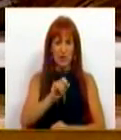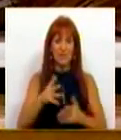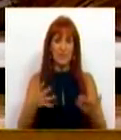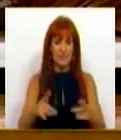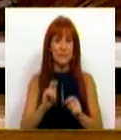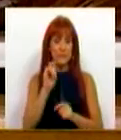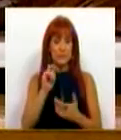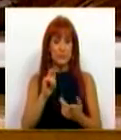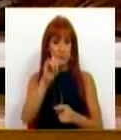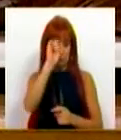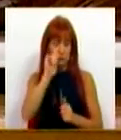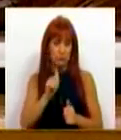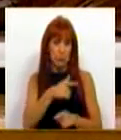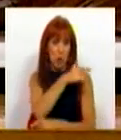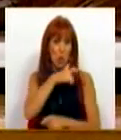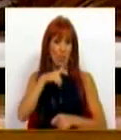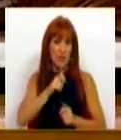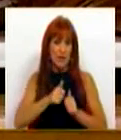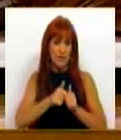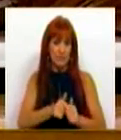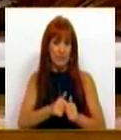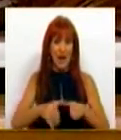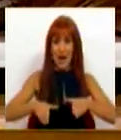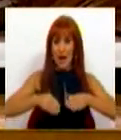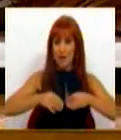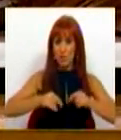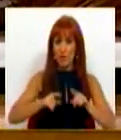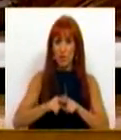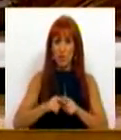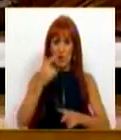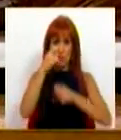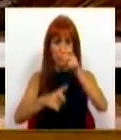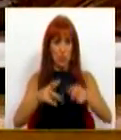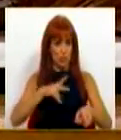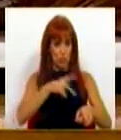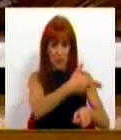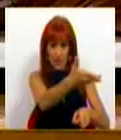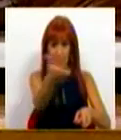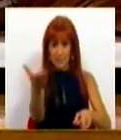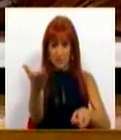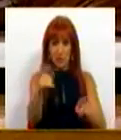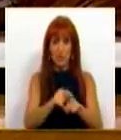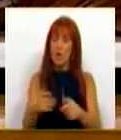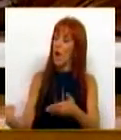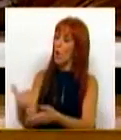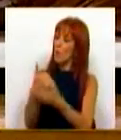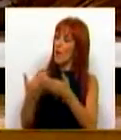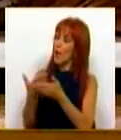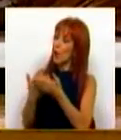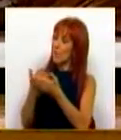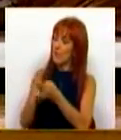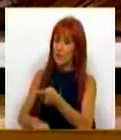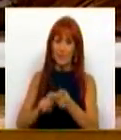devem respeitar os compromissos assumidos com a cidadania portuguesa, recuperar a